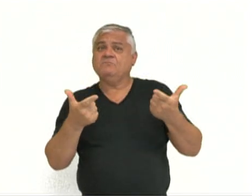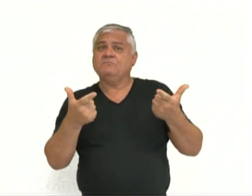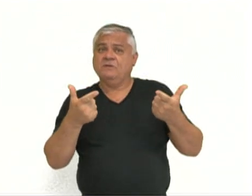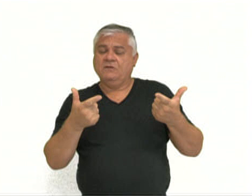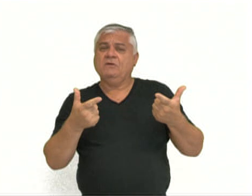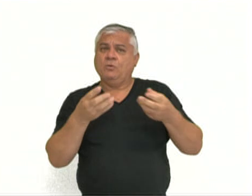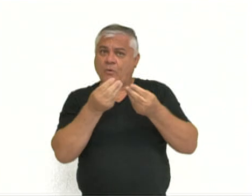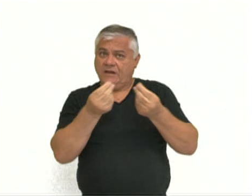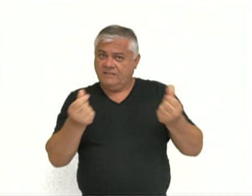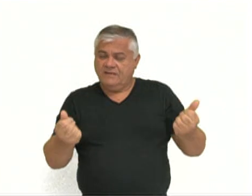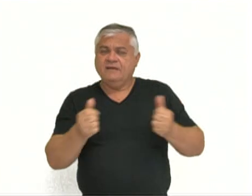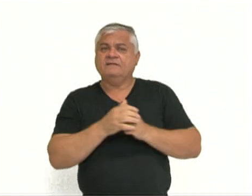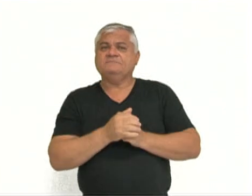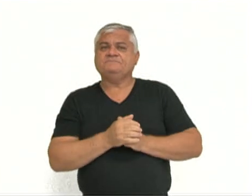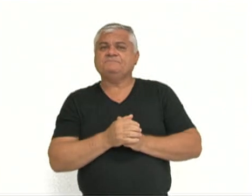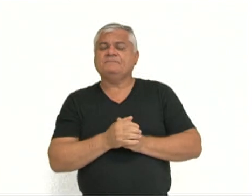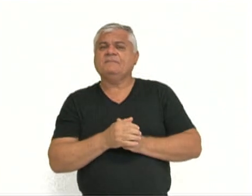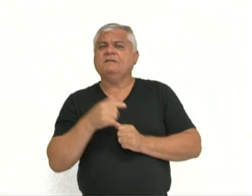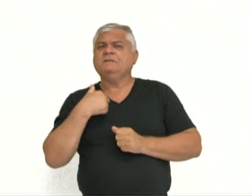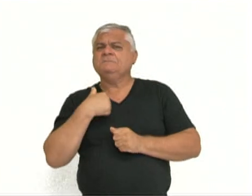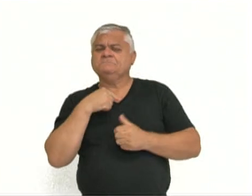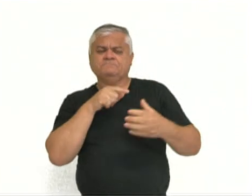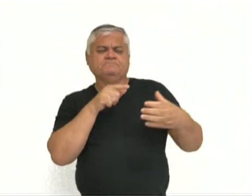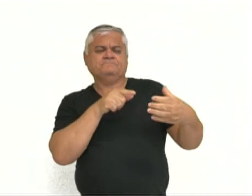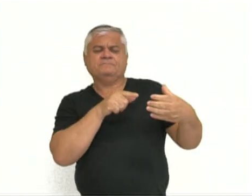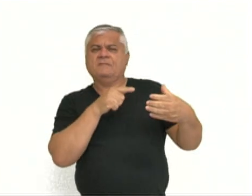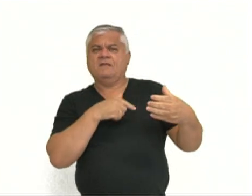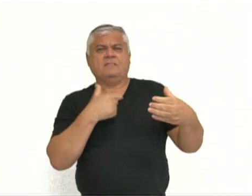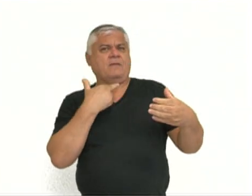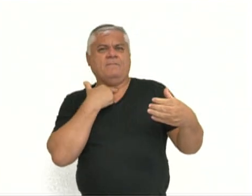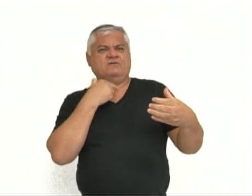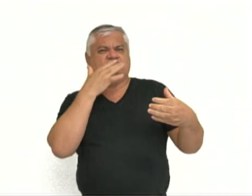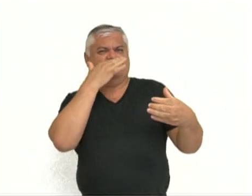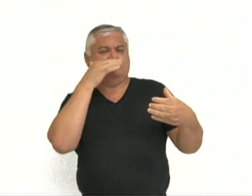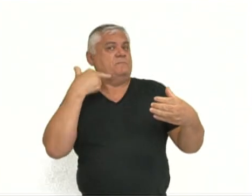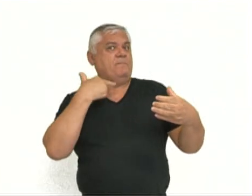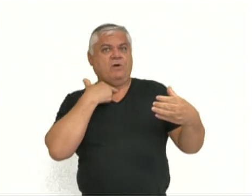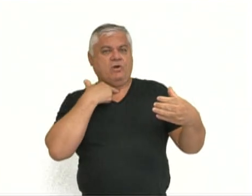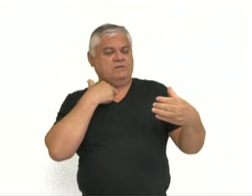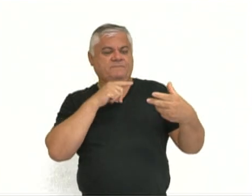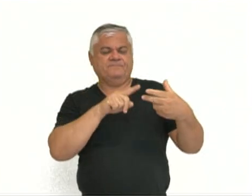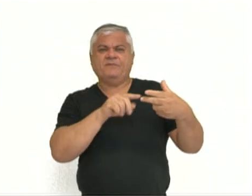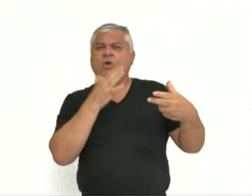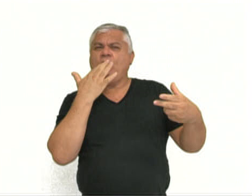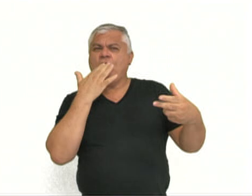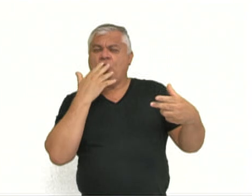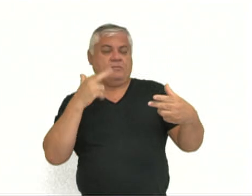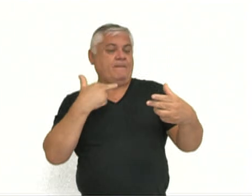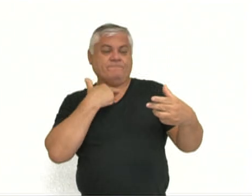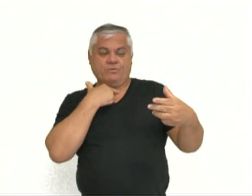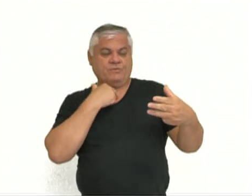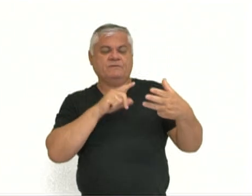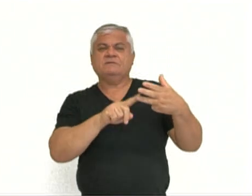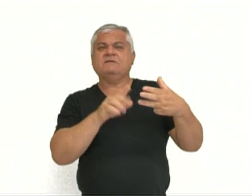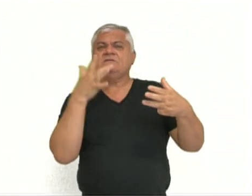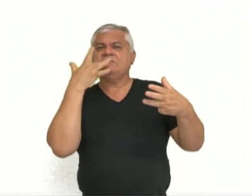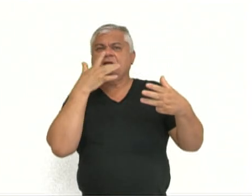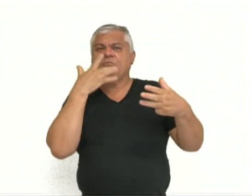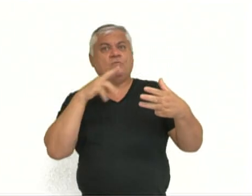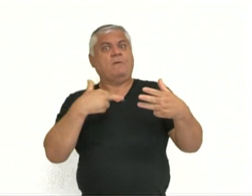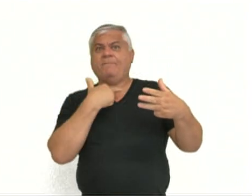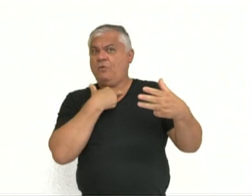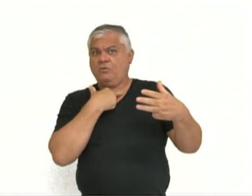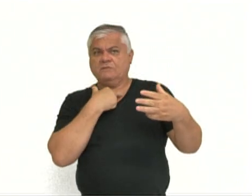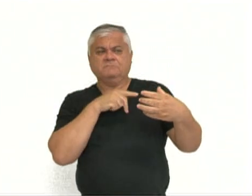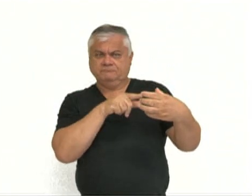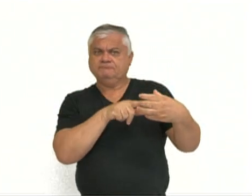com qualidade, nós entendemos que a água não pode ter cheiro, não pode ter cor e não pode ter sabor, não é verdade?